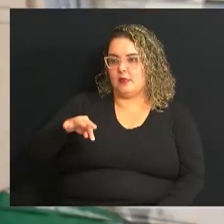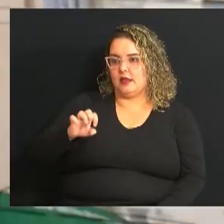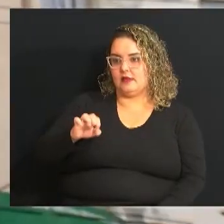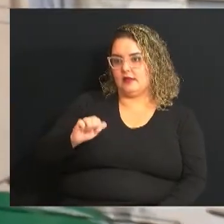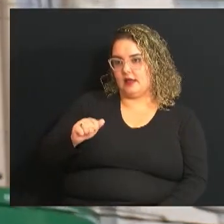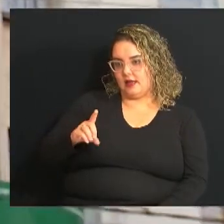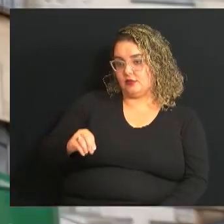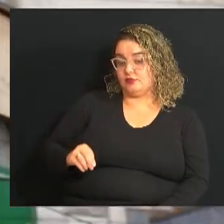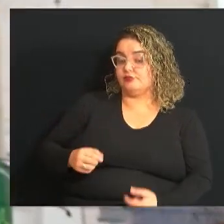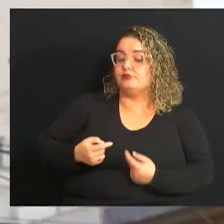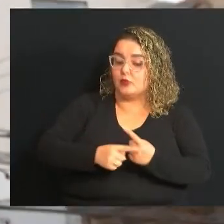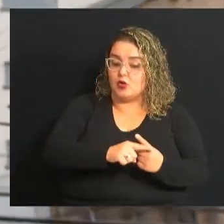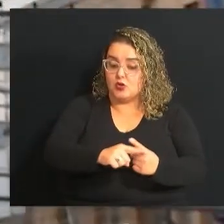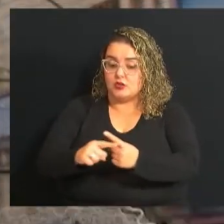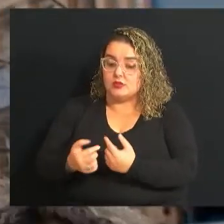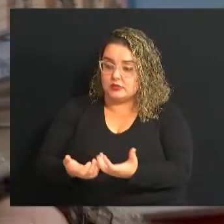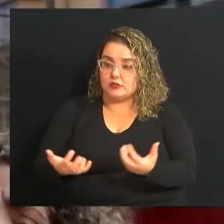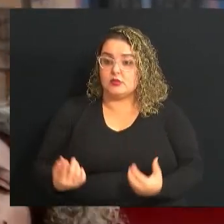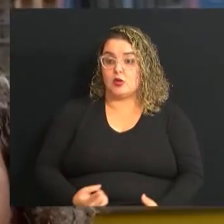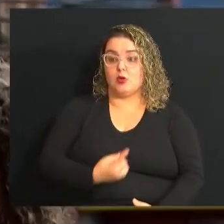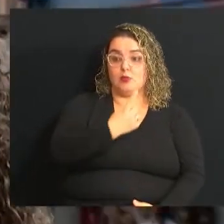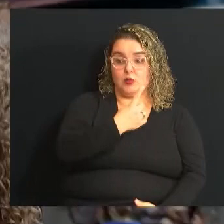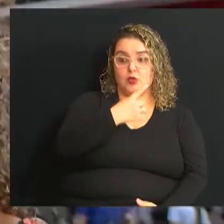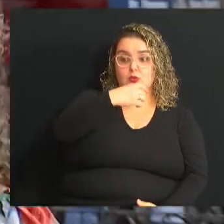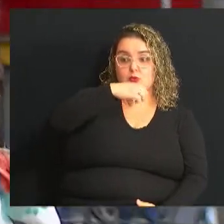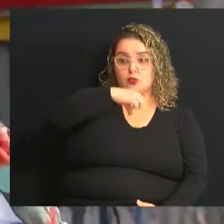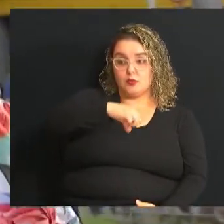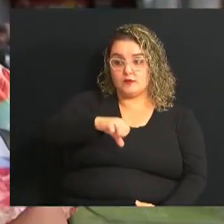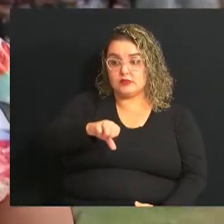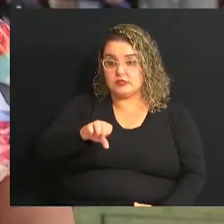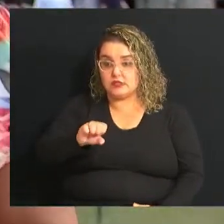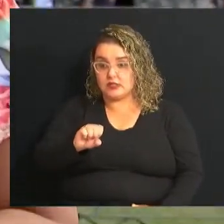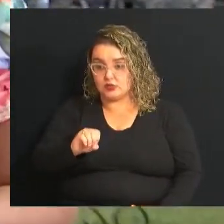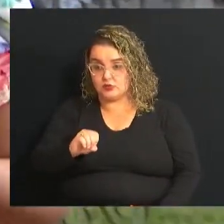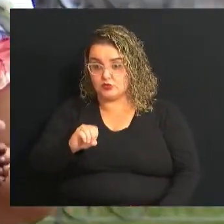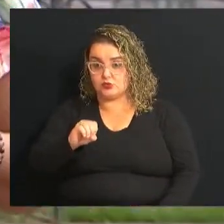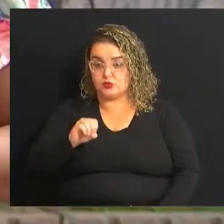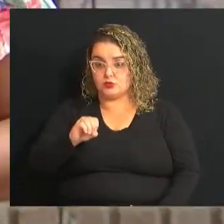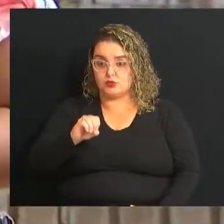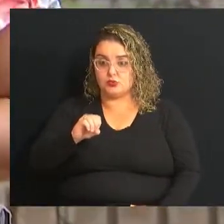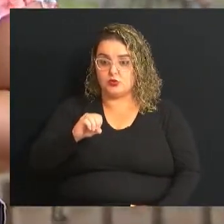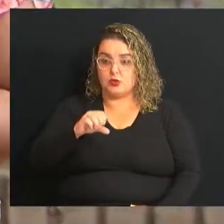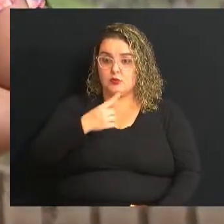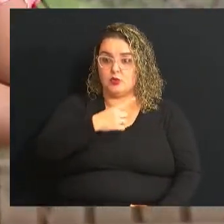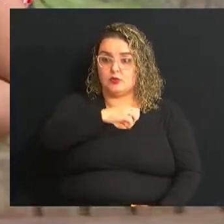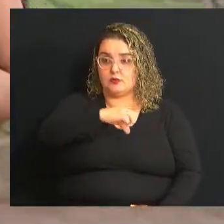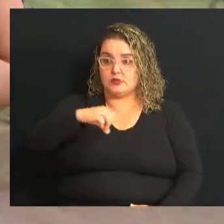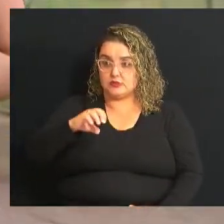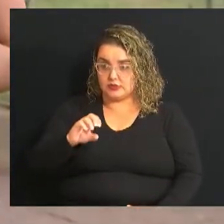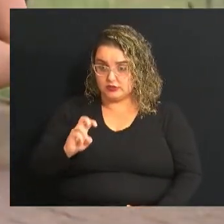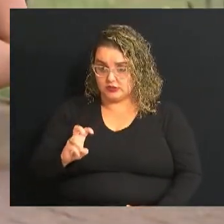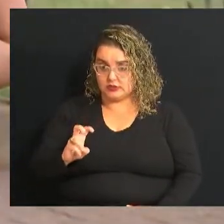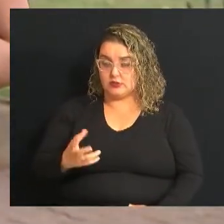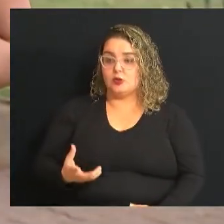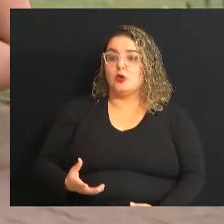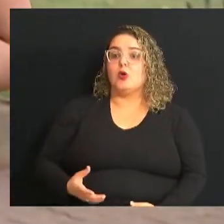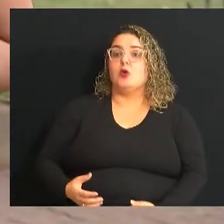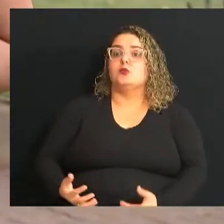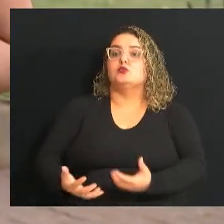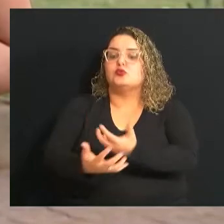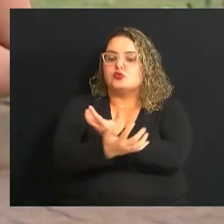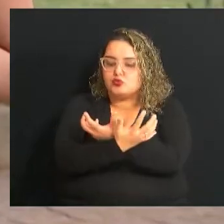meio padrão, assim, os músicos. Por exemplo, o padre José Maurício, que foi mestre de capela no tempo de Dom João VI, também era afrodescendente. Então